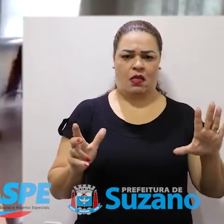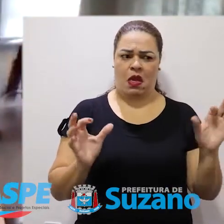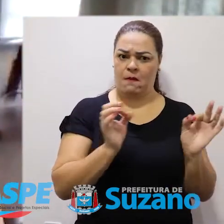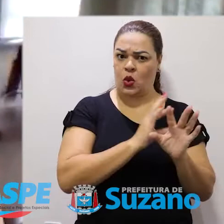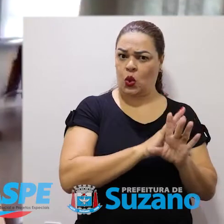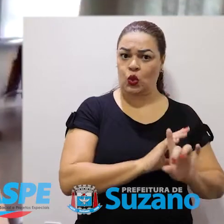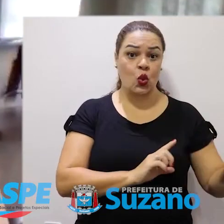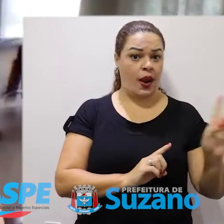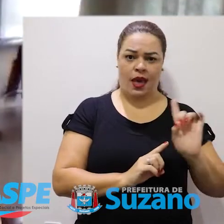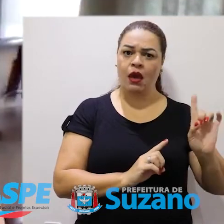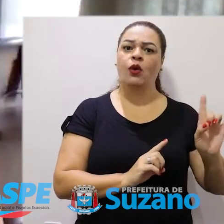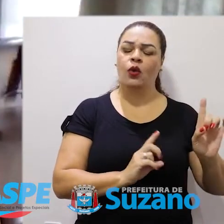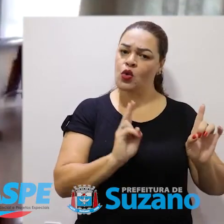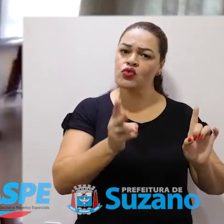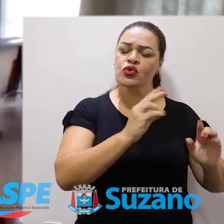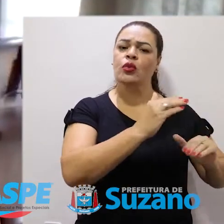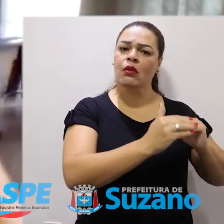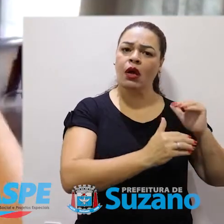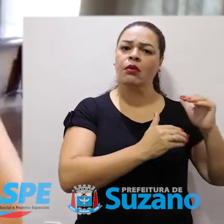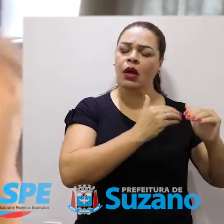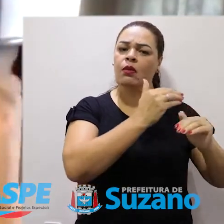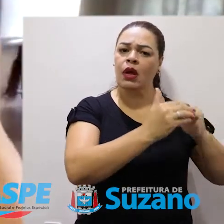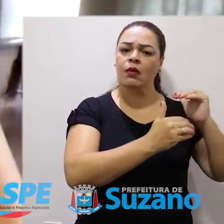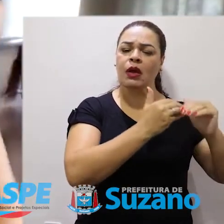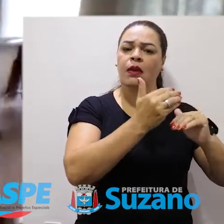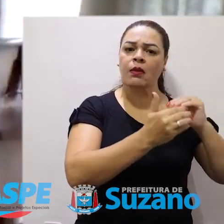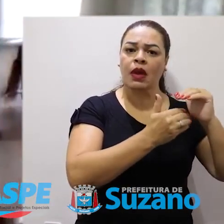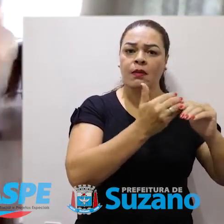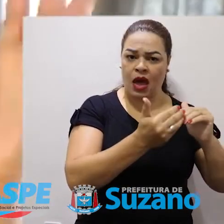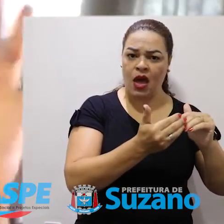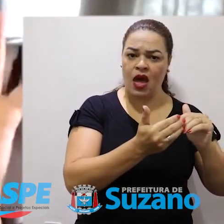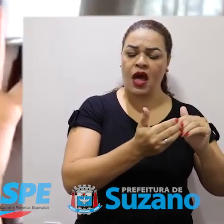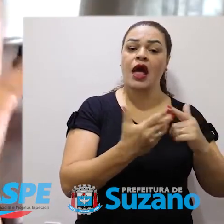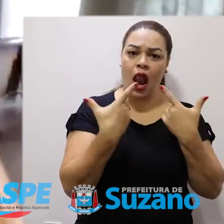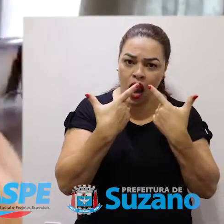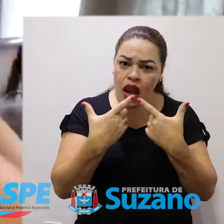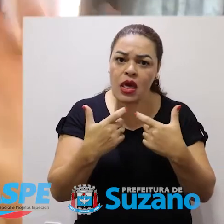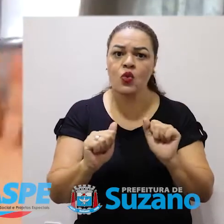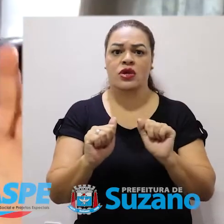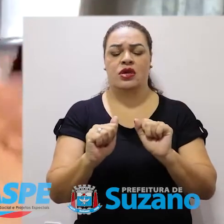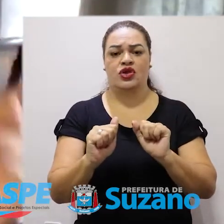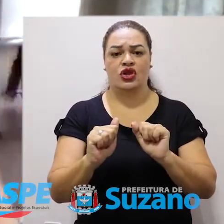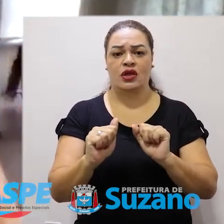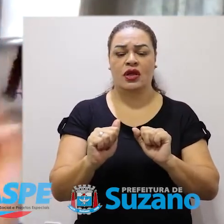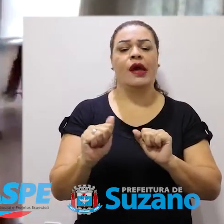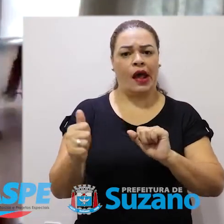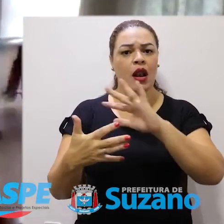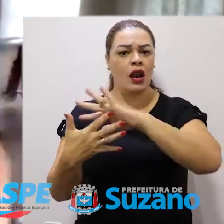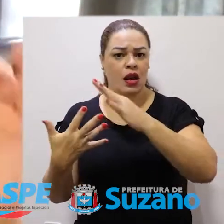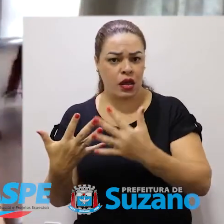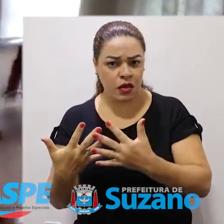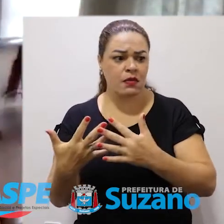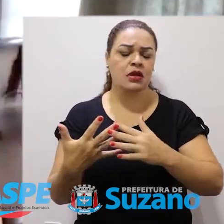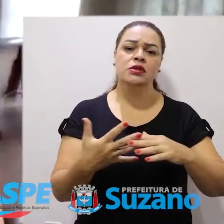pronta. Não. Ela está se desenvolvendo em termos de língua, linguisticamente, como acontece com a língua portuguesa, que não está